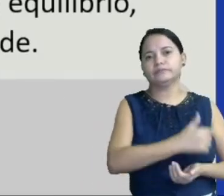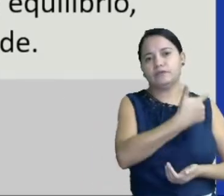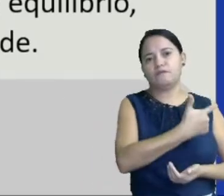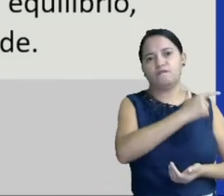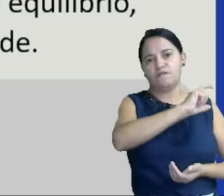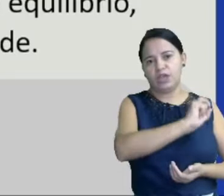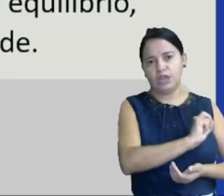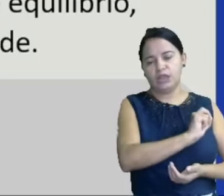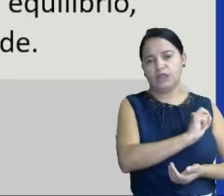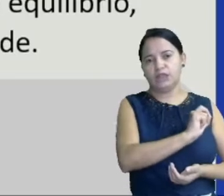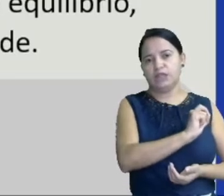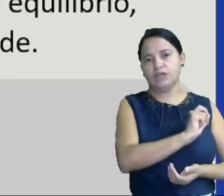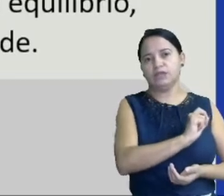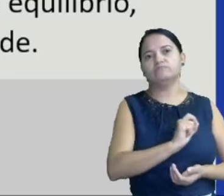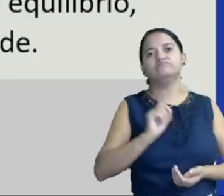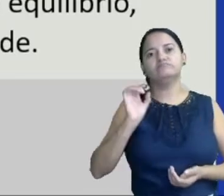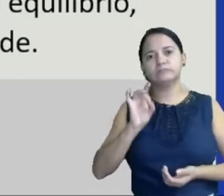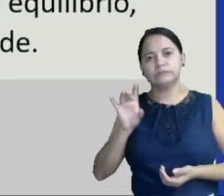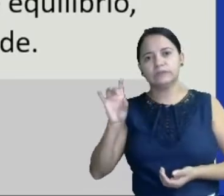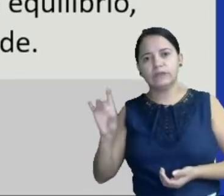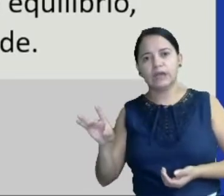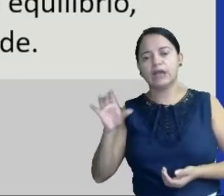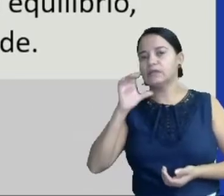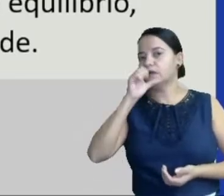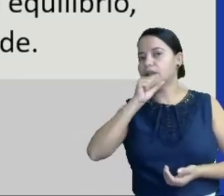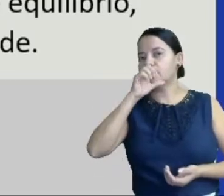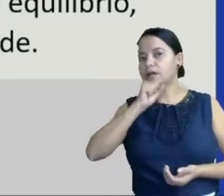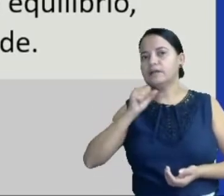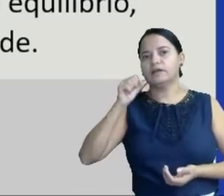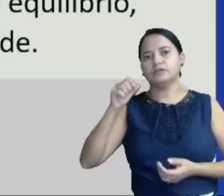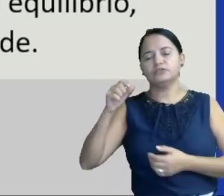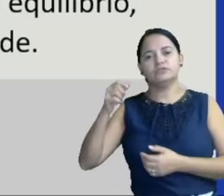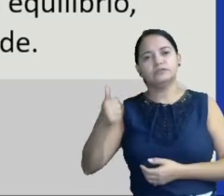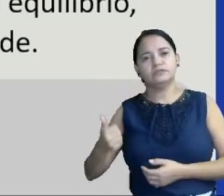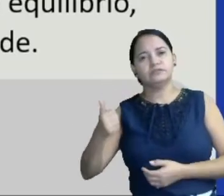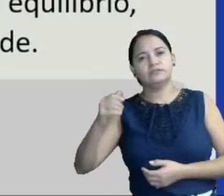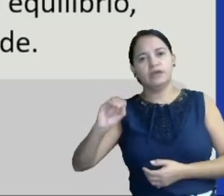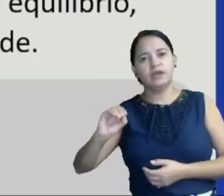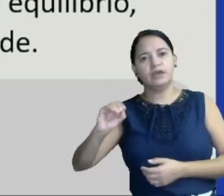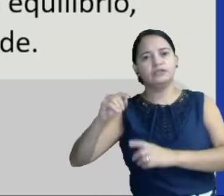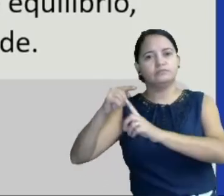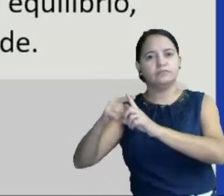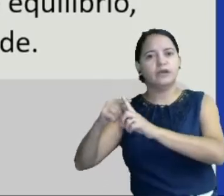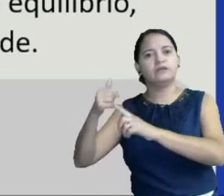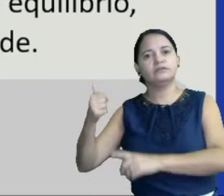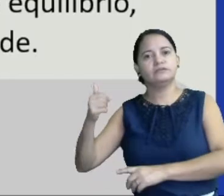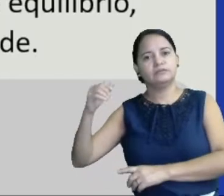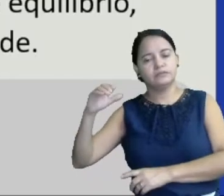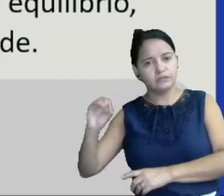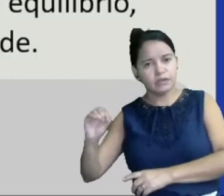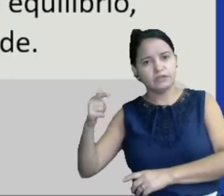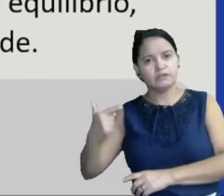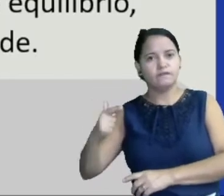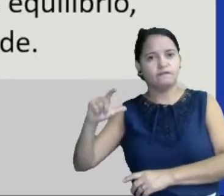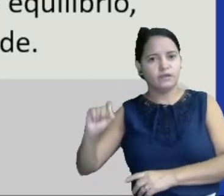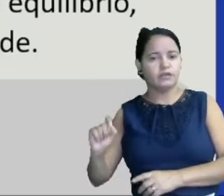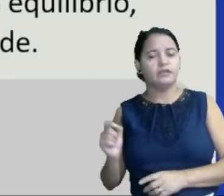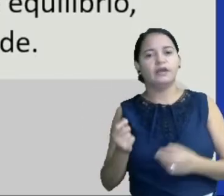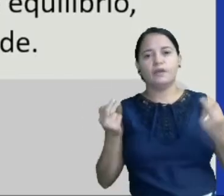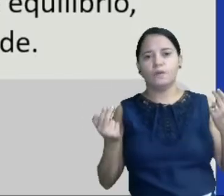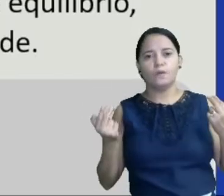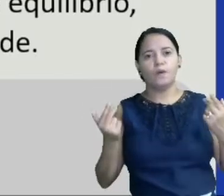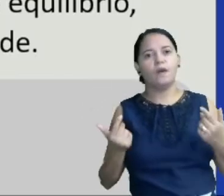peso dele então cada laranja vai ser quanto 10 então aí 10 mais 10 20 então eu tenho que vir aqui igual a